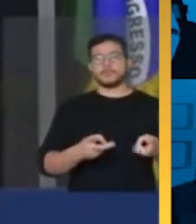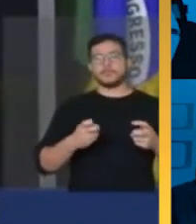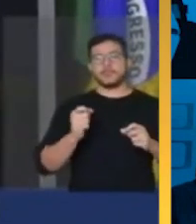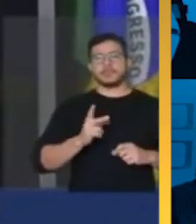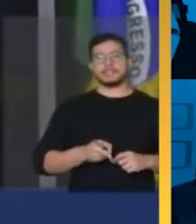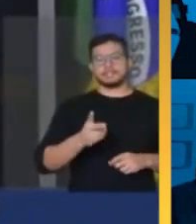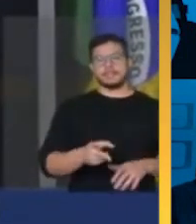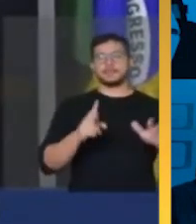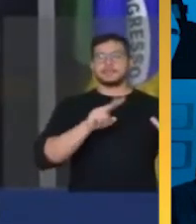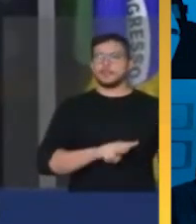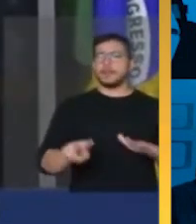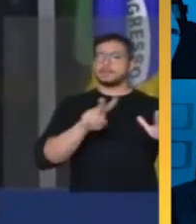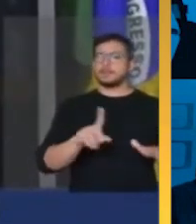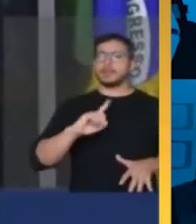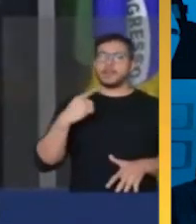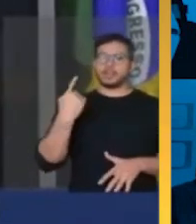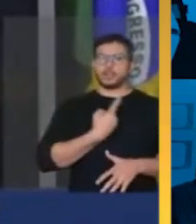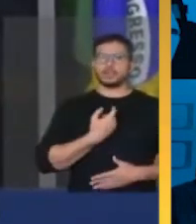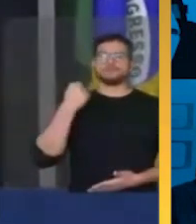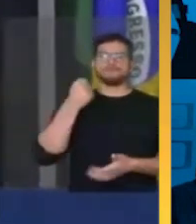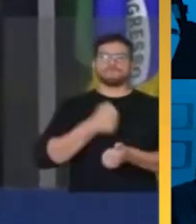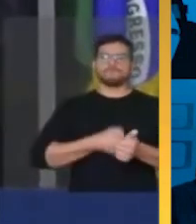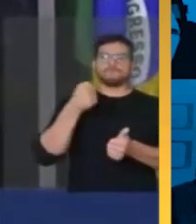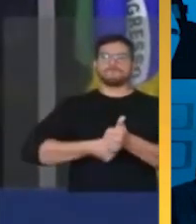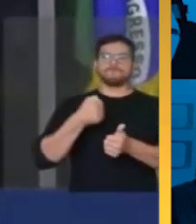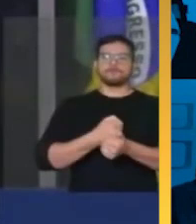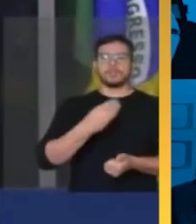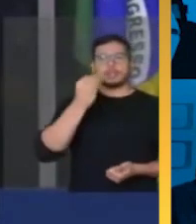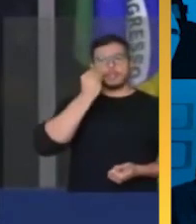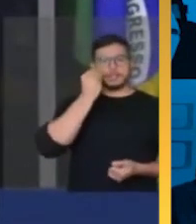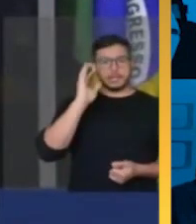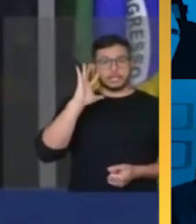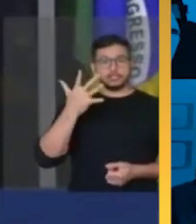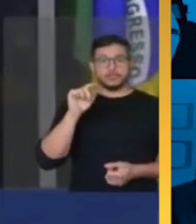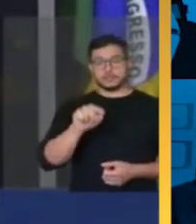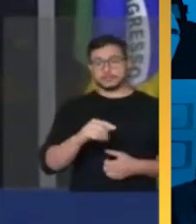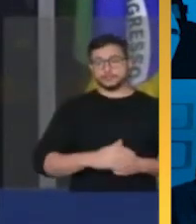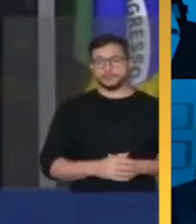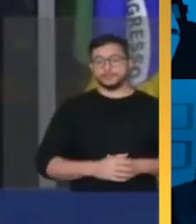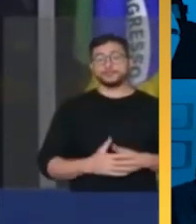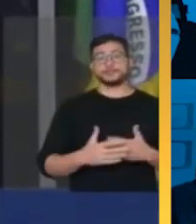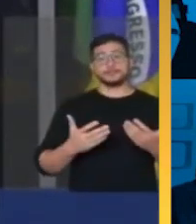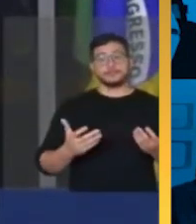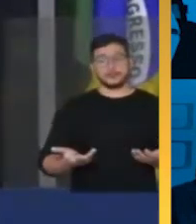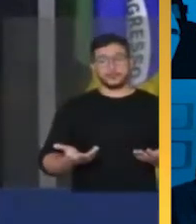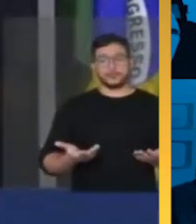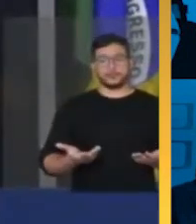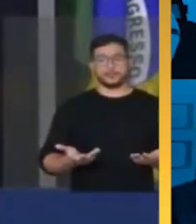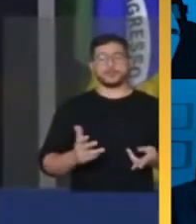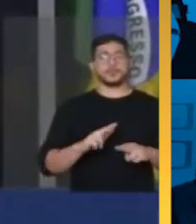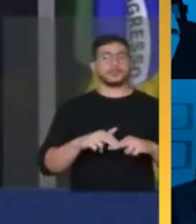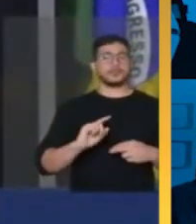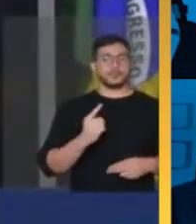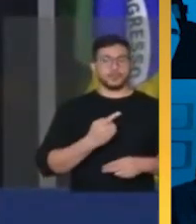semana nós lutávamos para que houvesse algum tipo de andamento. Eis que essa luta nos levou a